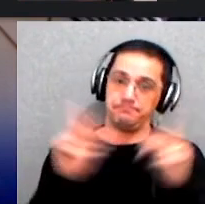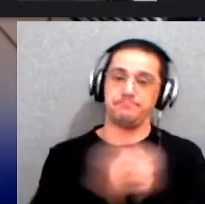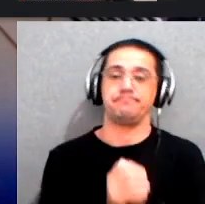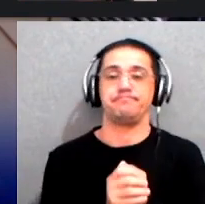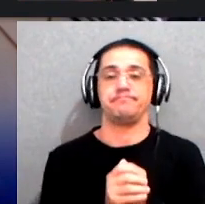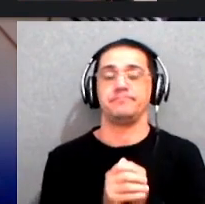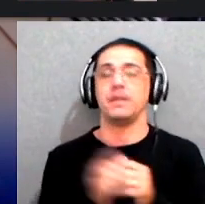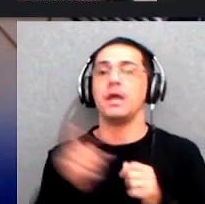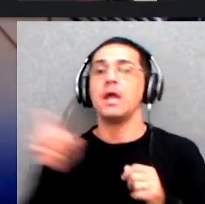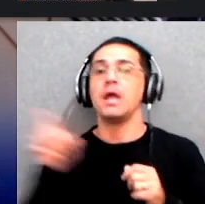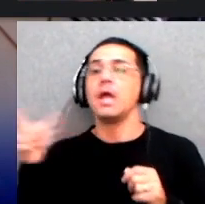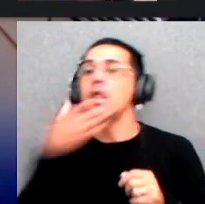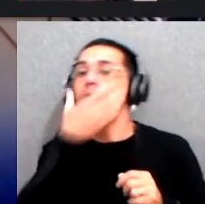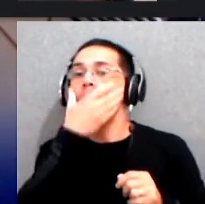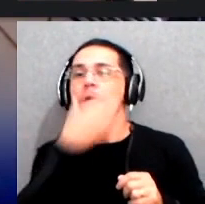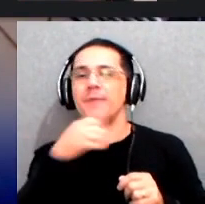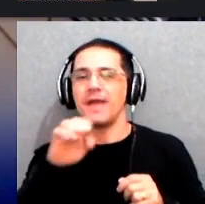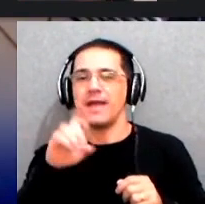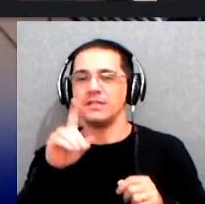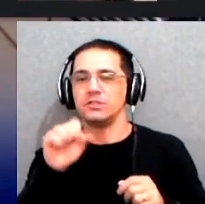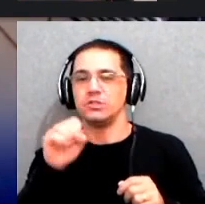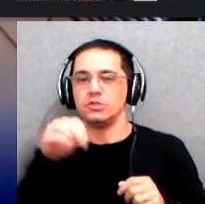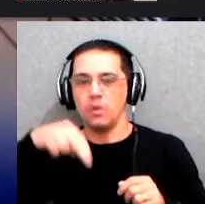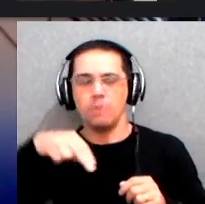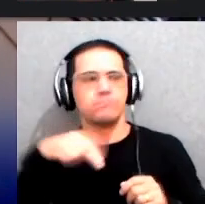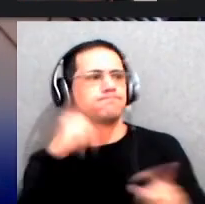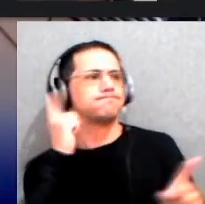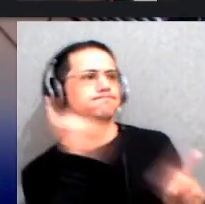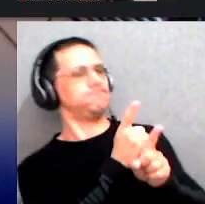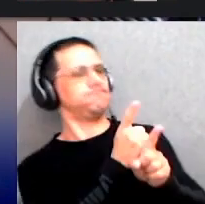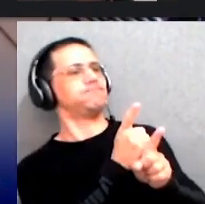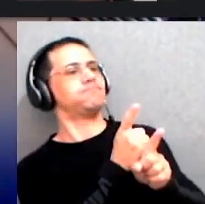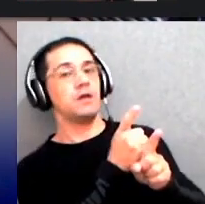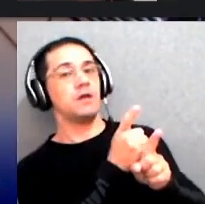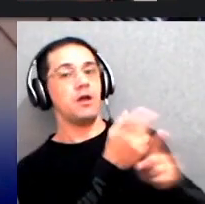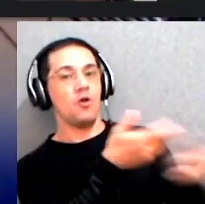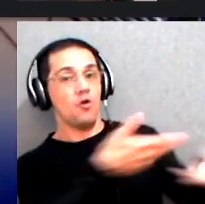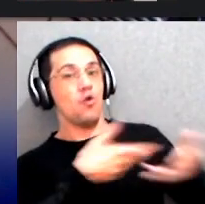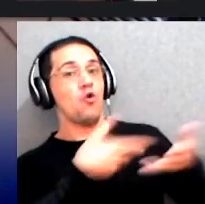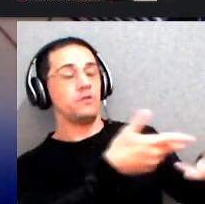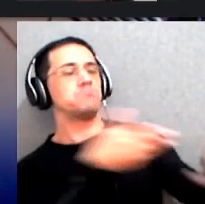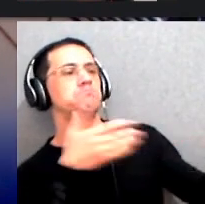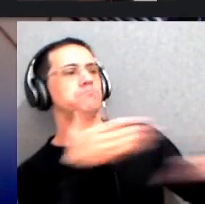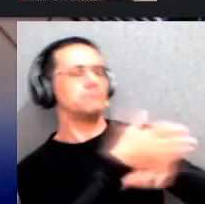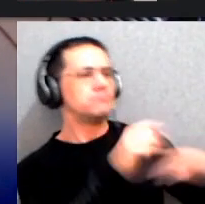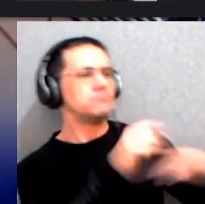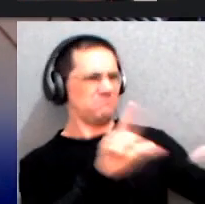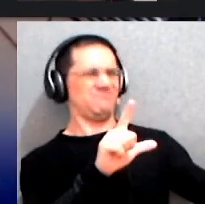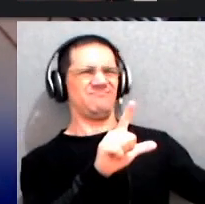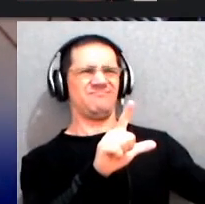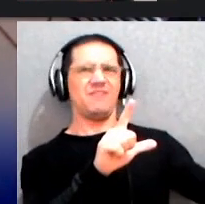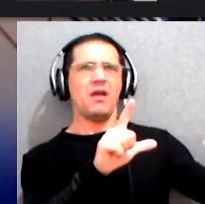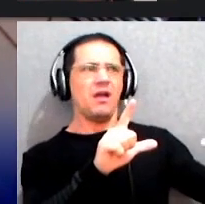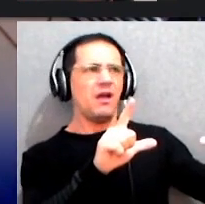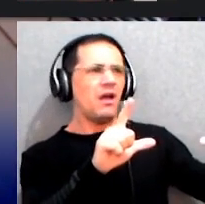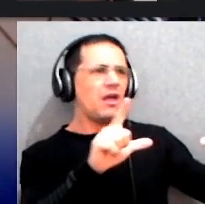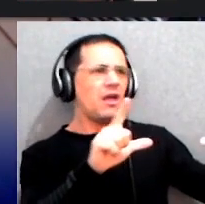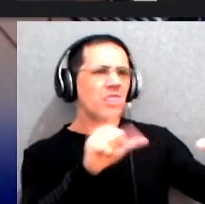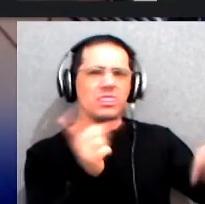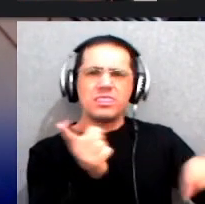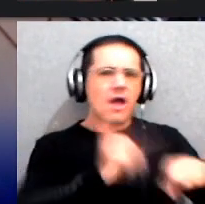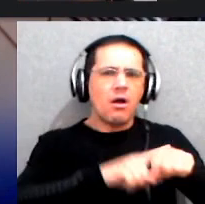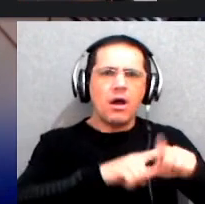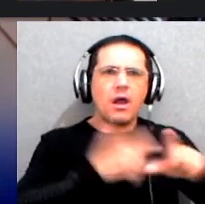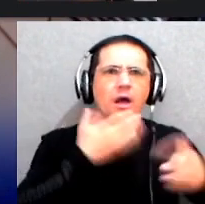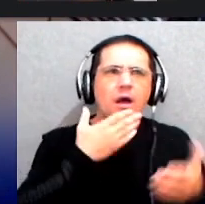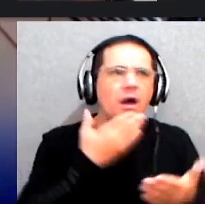convite, ele quer ver um júri virtual, o que ele faz? Ele entra na sala. Como é? Ele entra na sala e já se choca. Porque, obviamente, quando, por exemplo, a